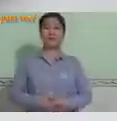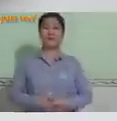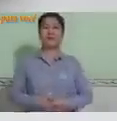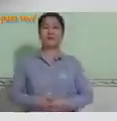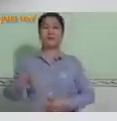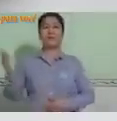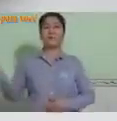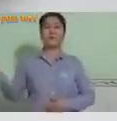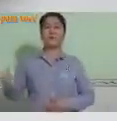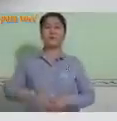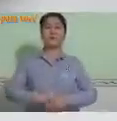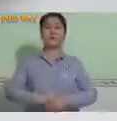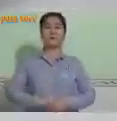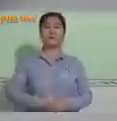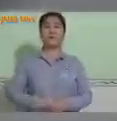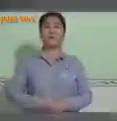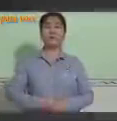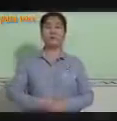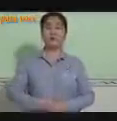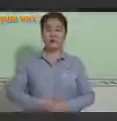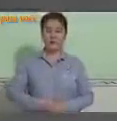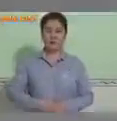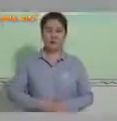de recuperação para a cirurgia laparoscópica.